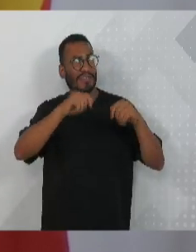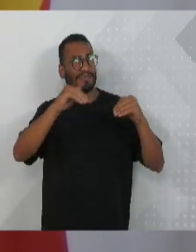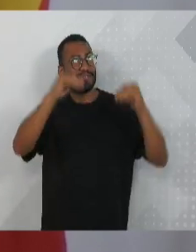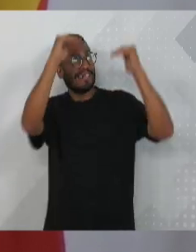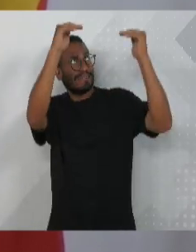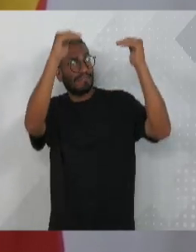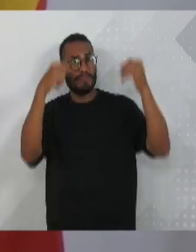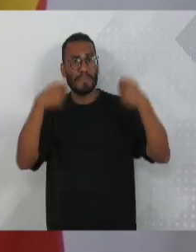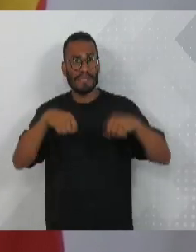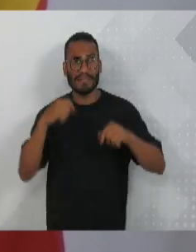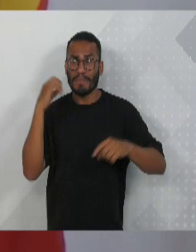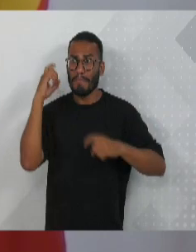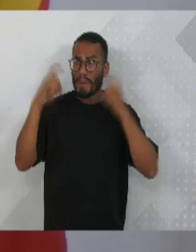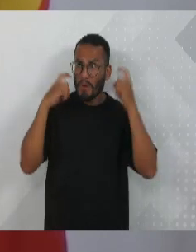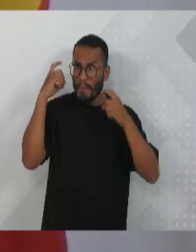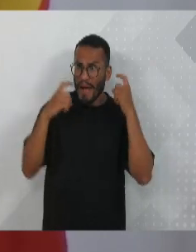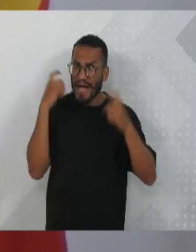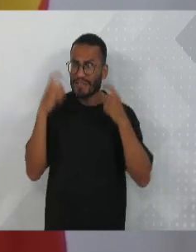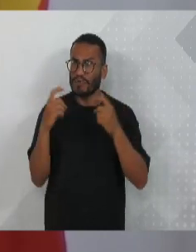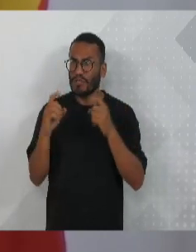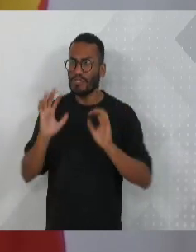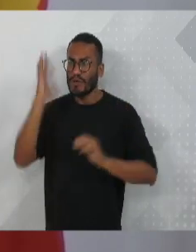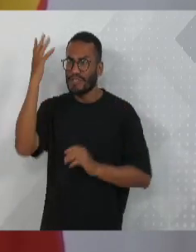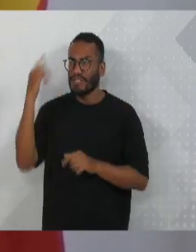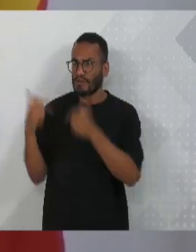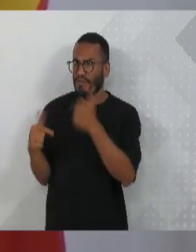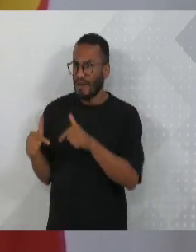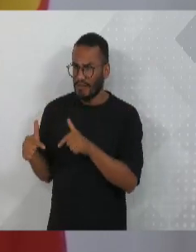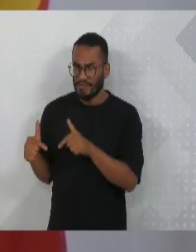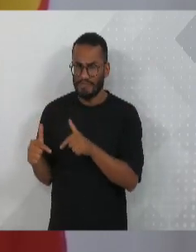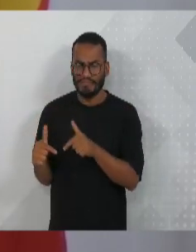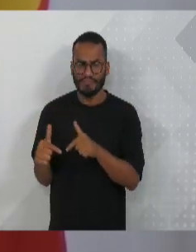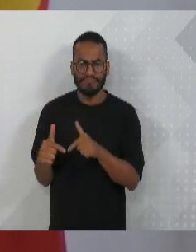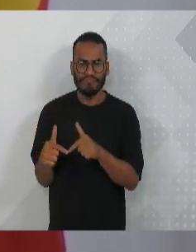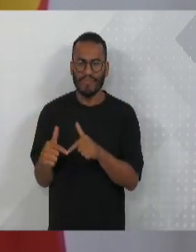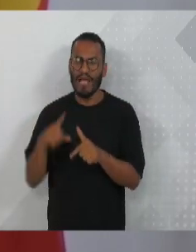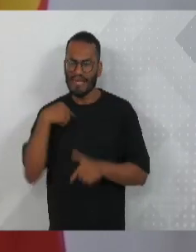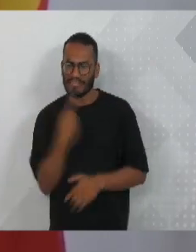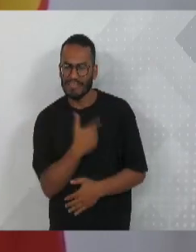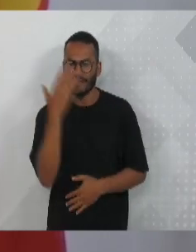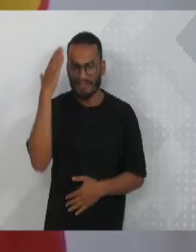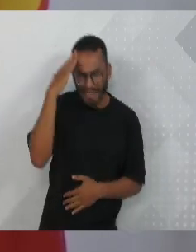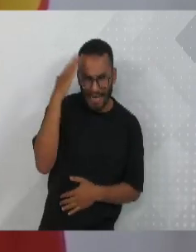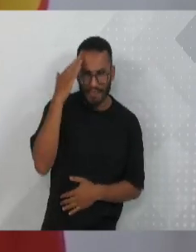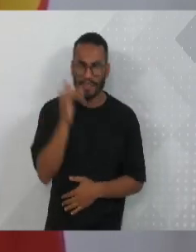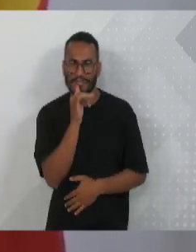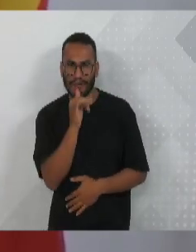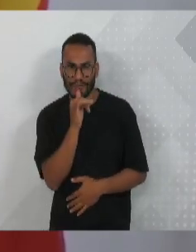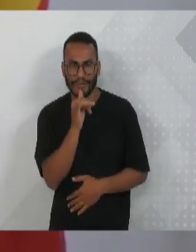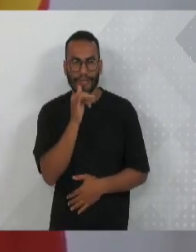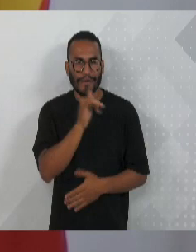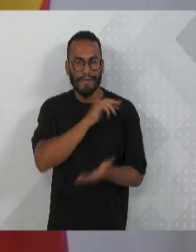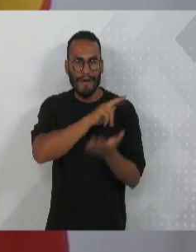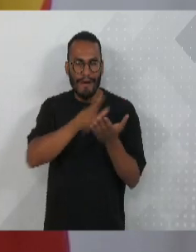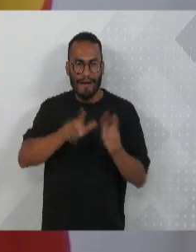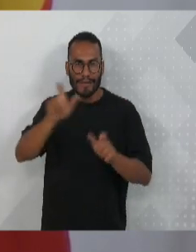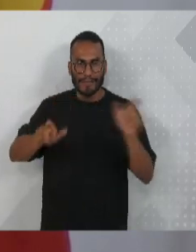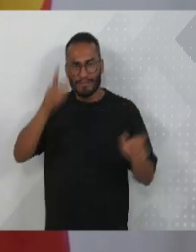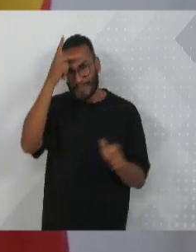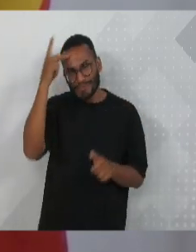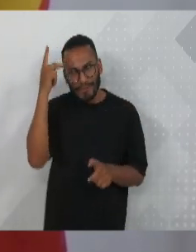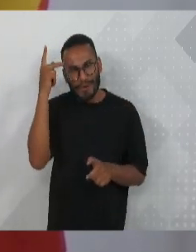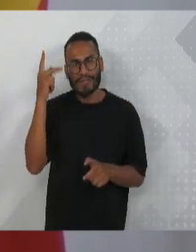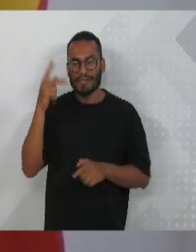que estar preocupados com essa situação do trabalhador, e não cada vez mais. E daí a gente sabe, quando você pega, por exemplo, grande parte